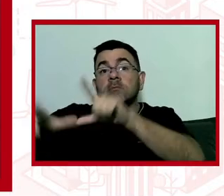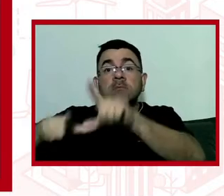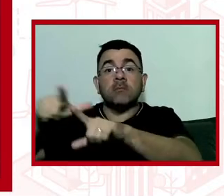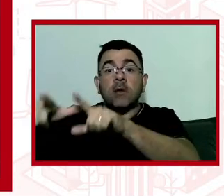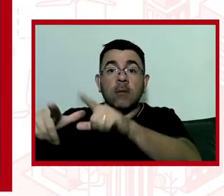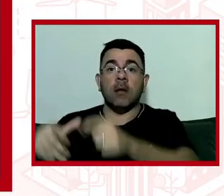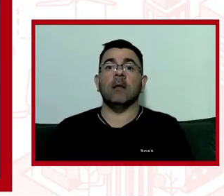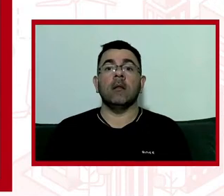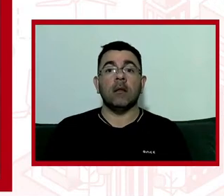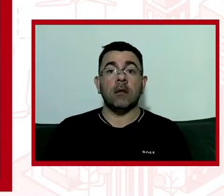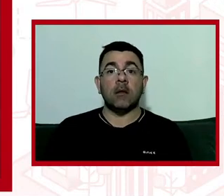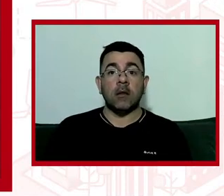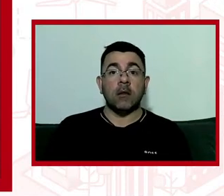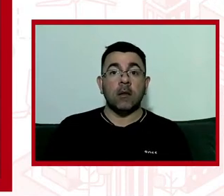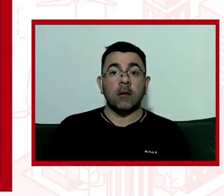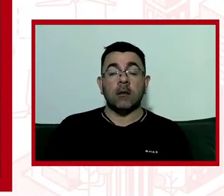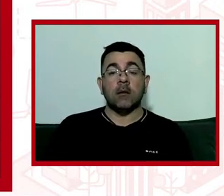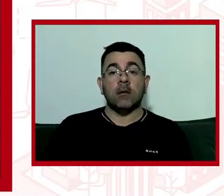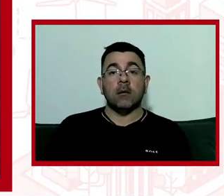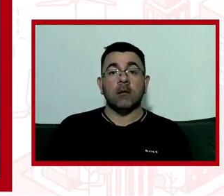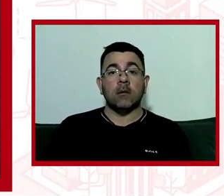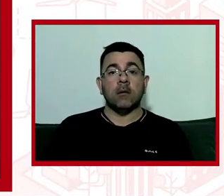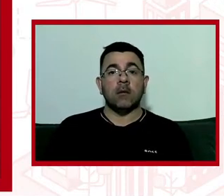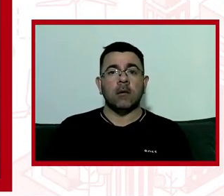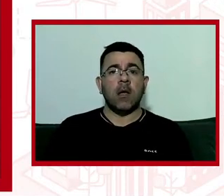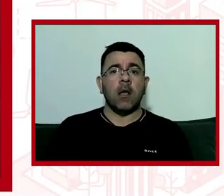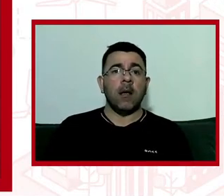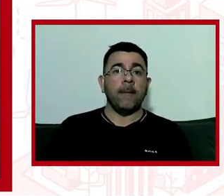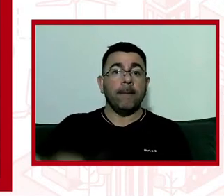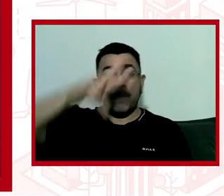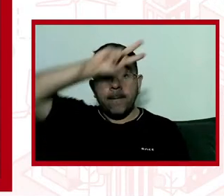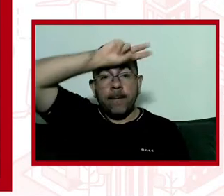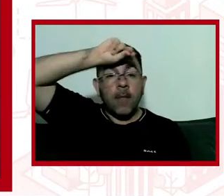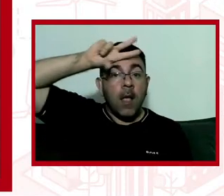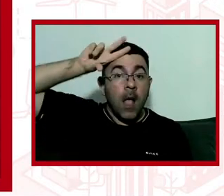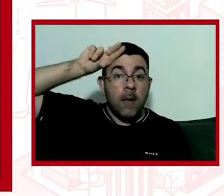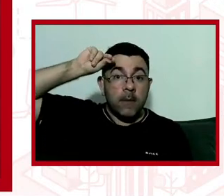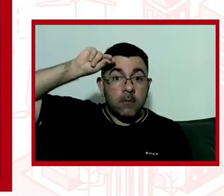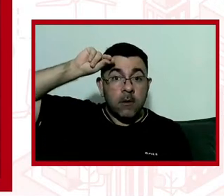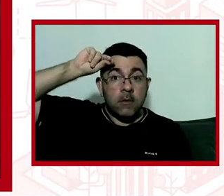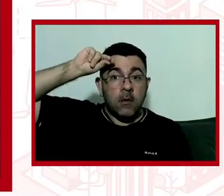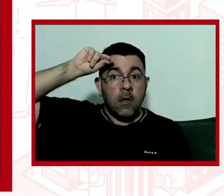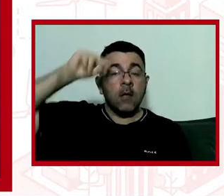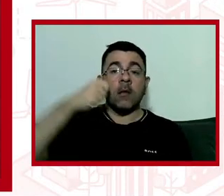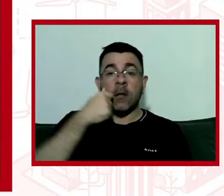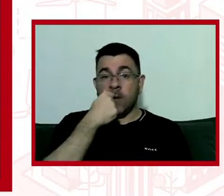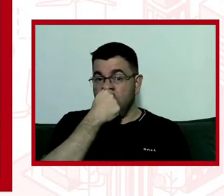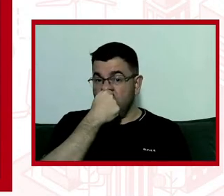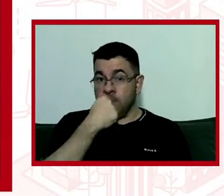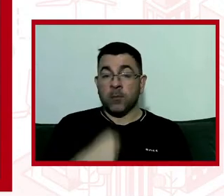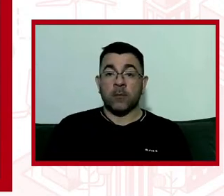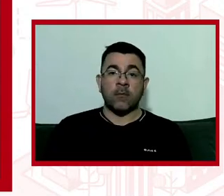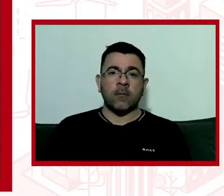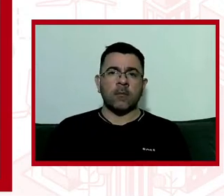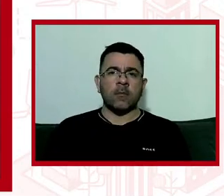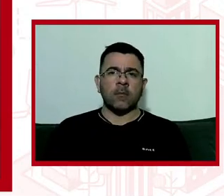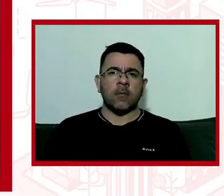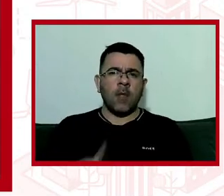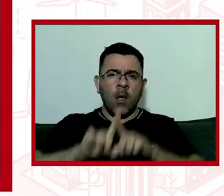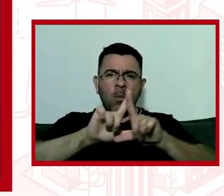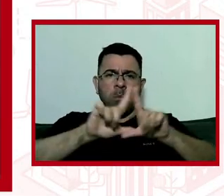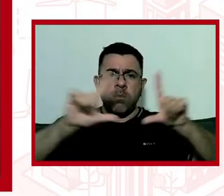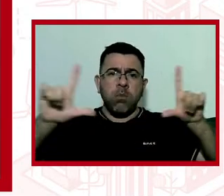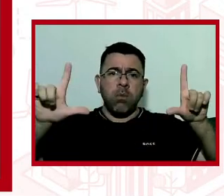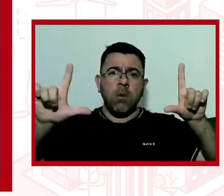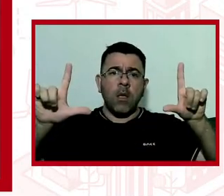vocês eh uma Prefeitura ela funciona eh como uma plataforma ela tem